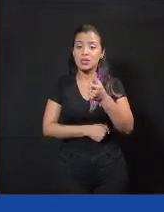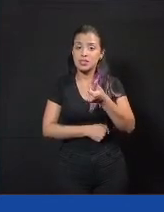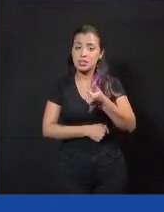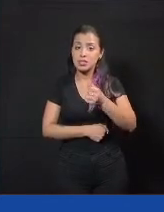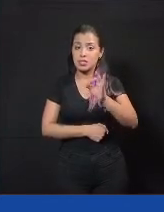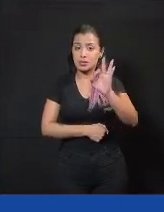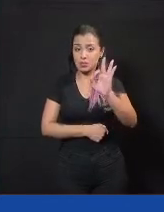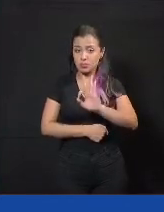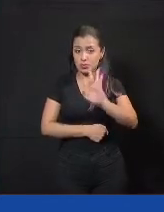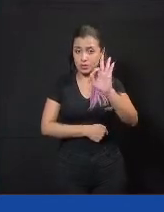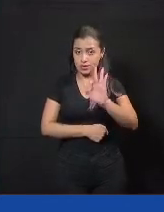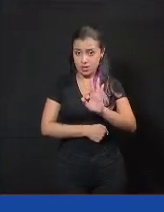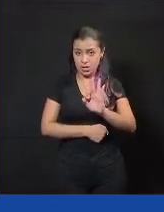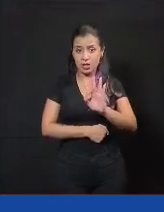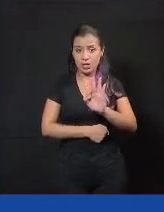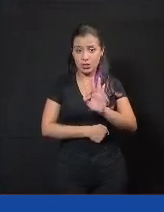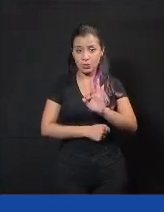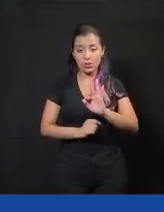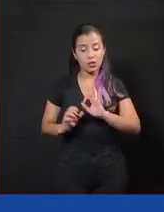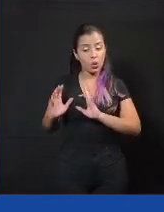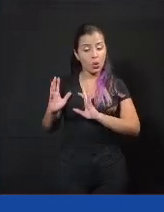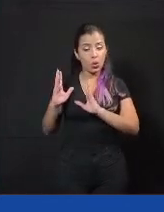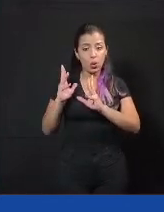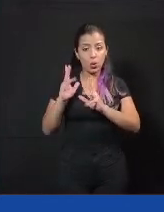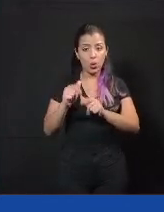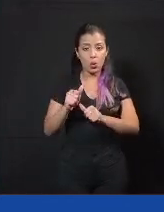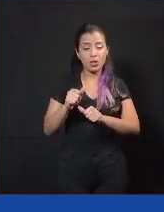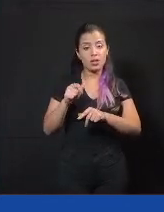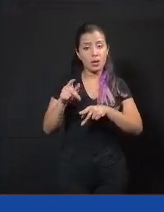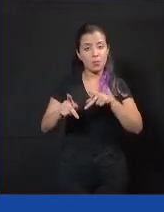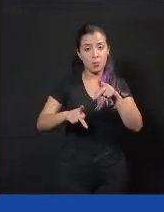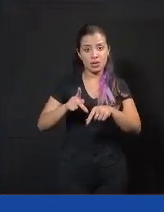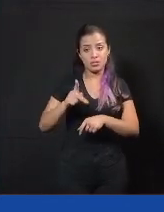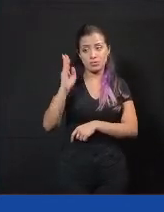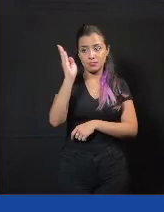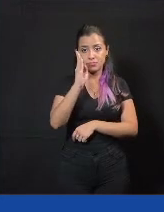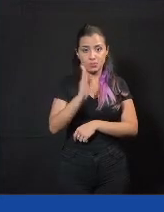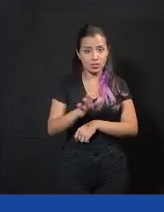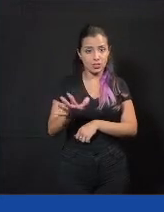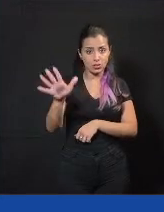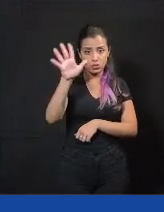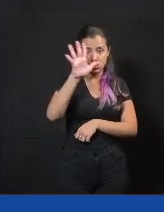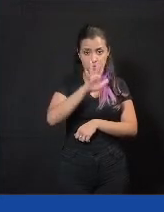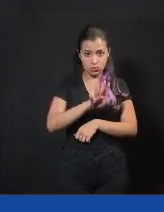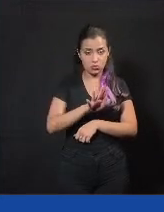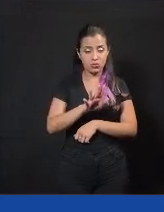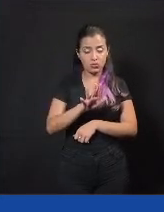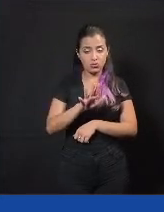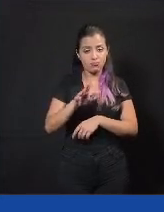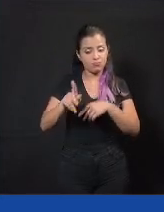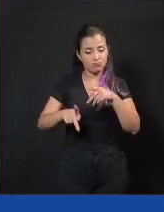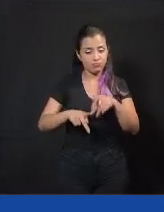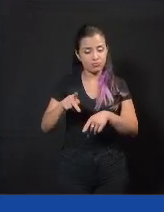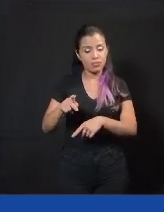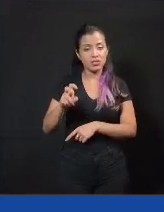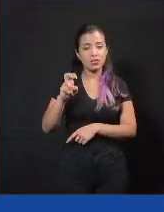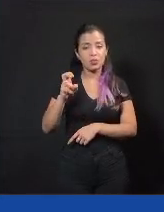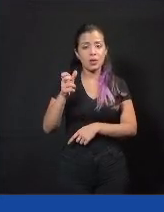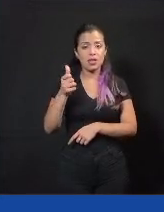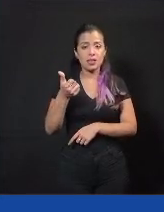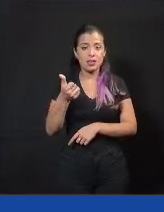56,10%, né, de toda a população, mas que entre essa população negra, que é